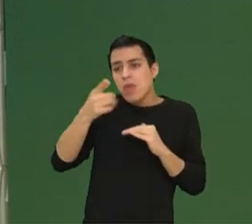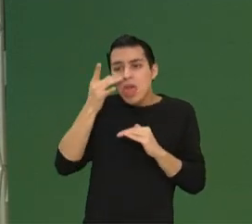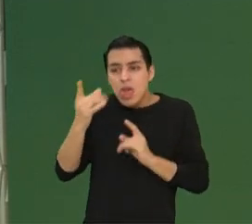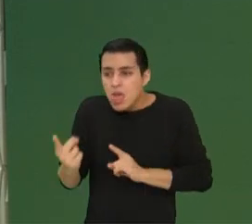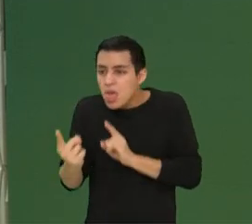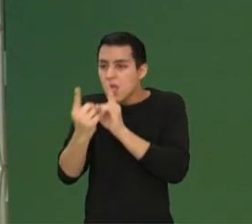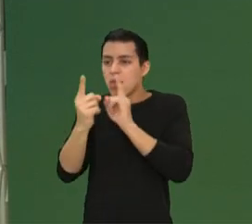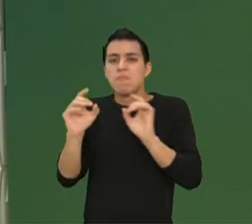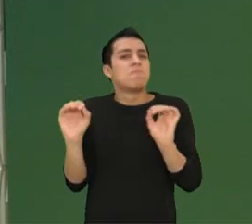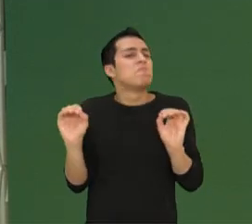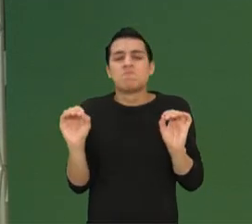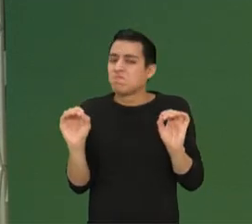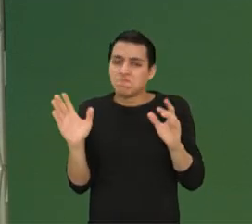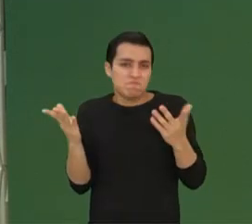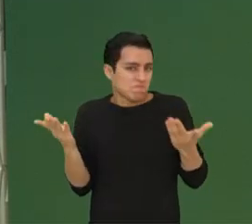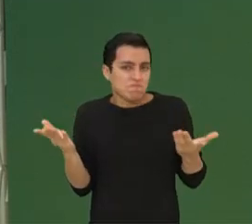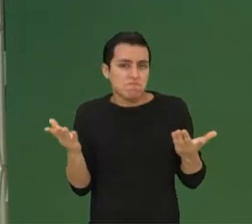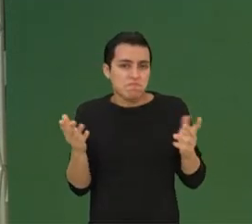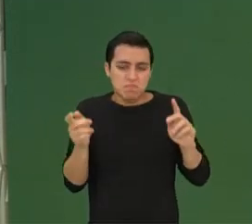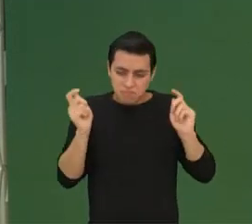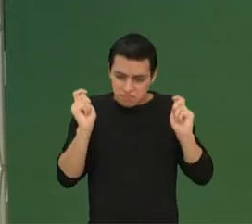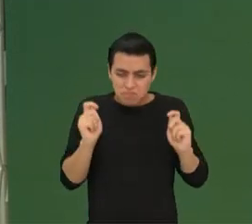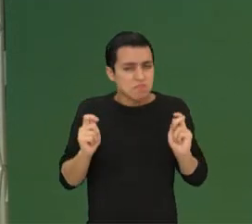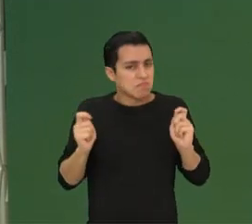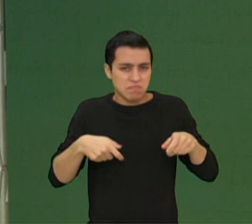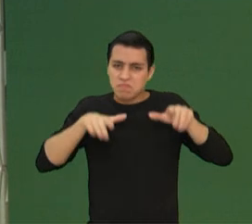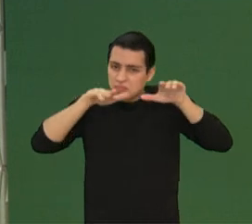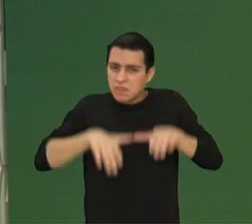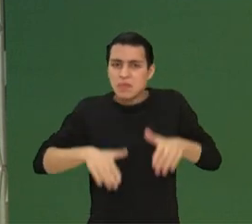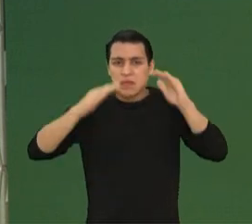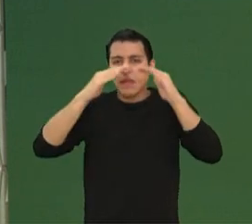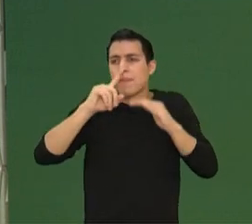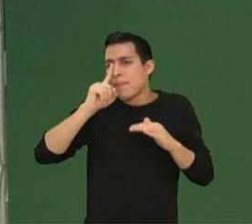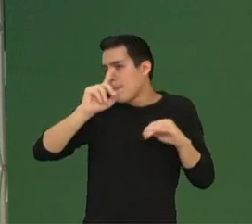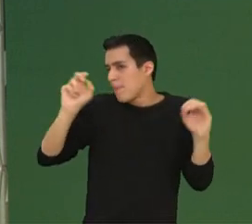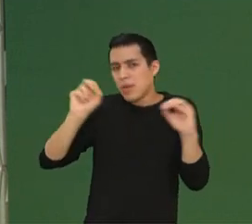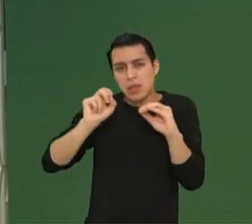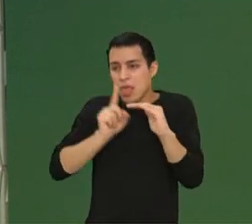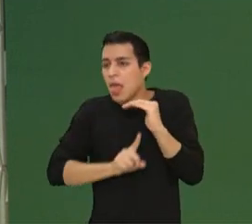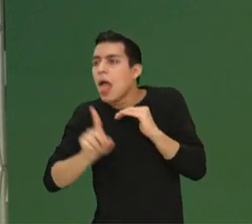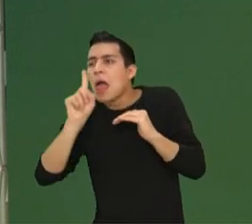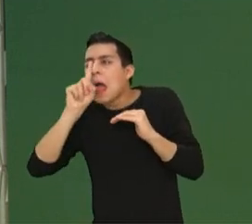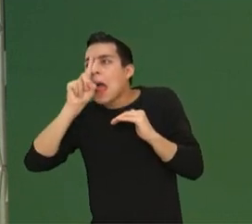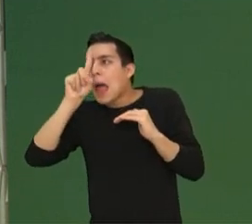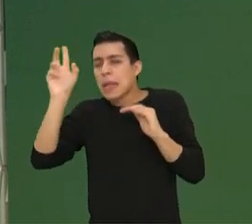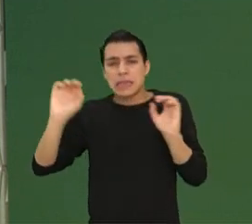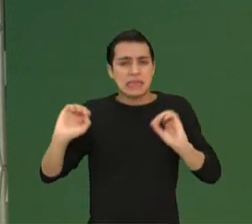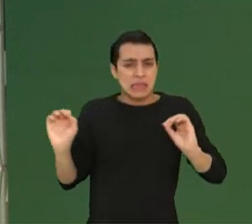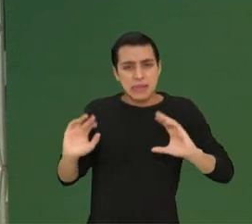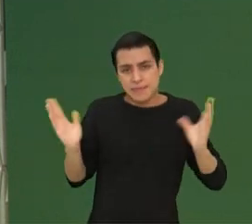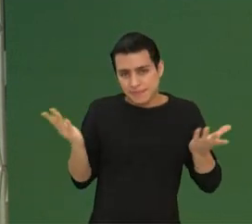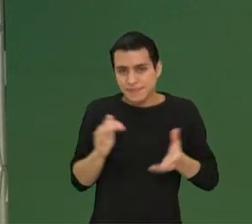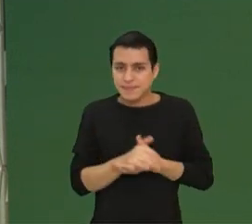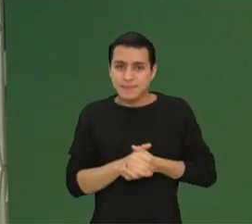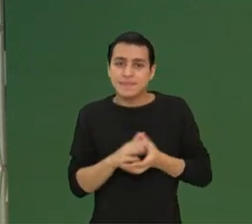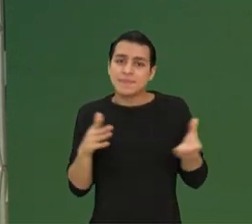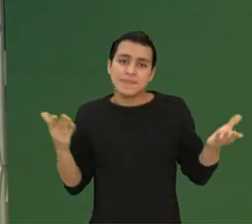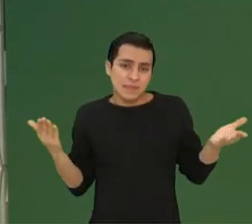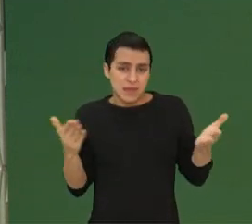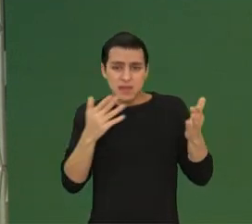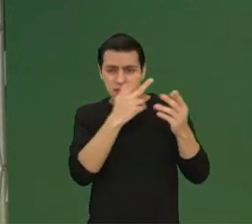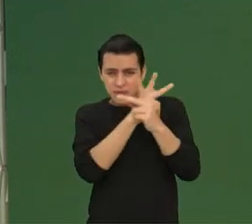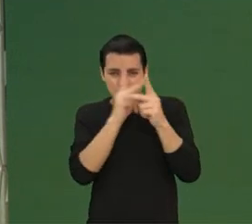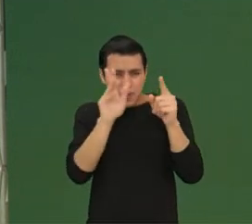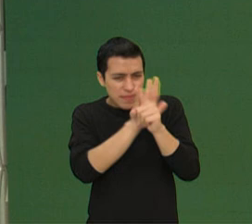preciso nós sairmos e ficarmos expostos a alguns perigos aí. Então, faça